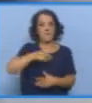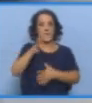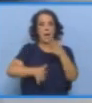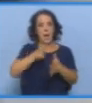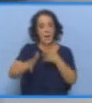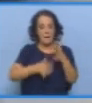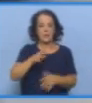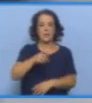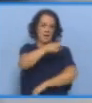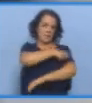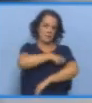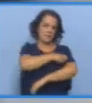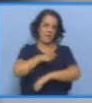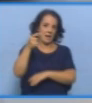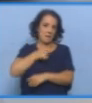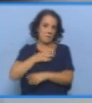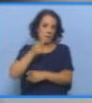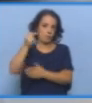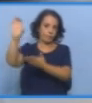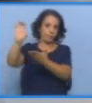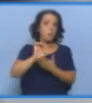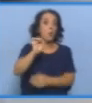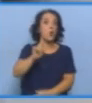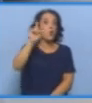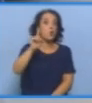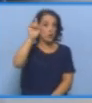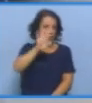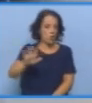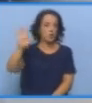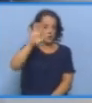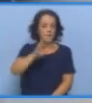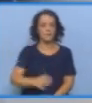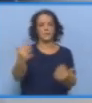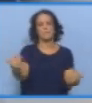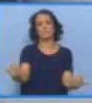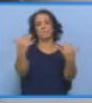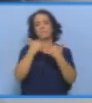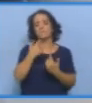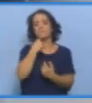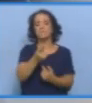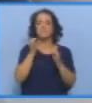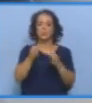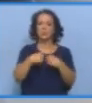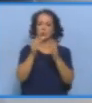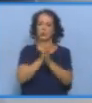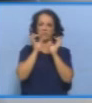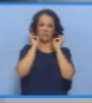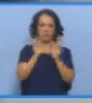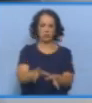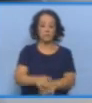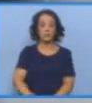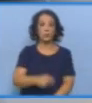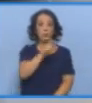representantes dessa entidade financeira do Norte, precisamente para determinar aí o encerramento coletivo dos trabalhadores. E o Dom Manuel